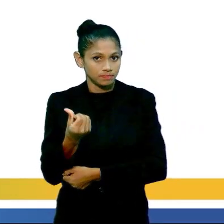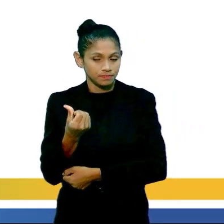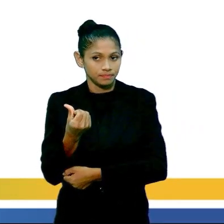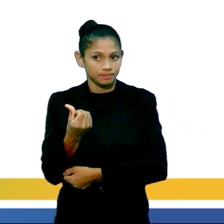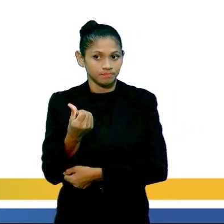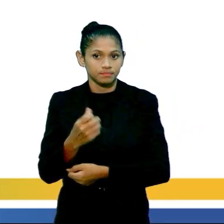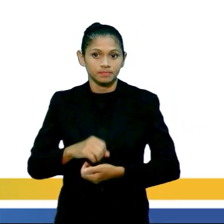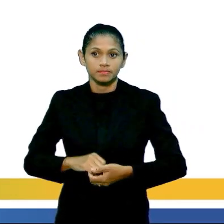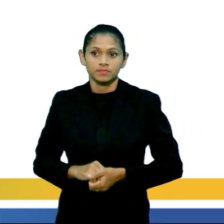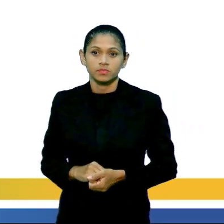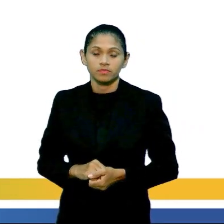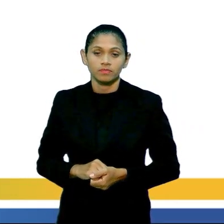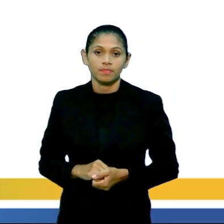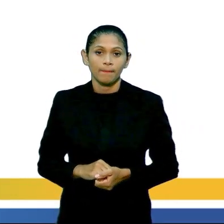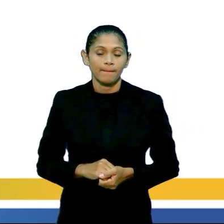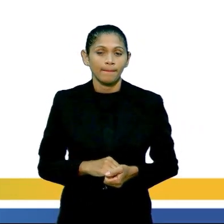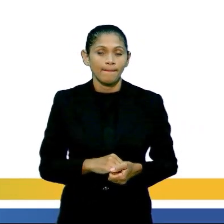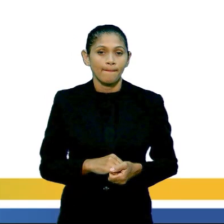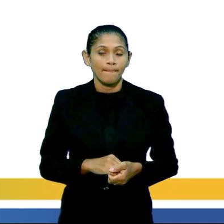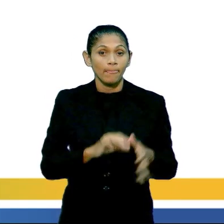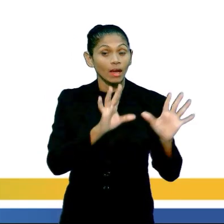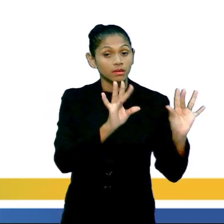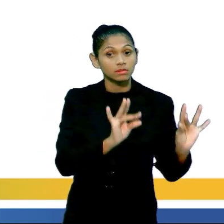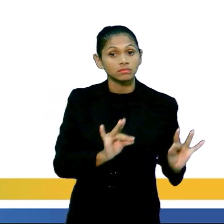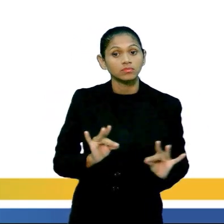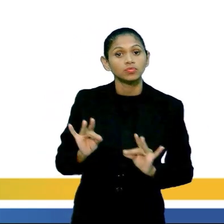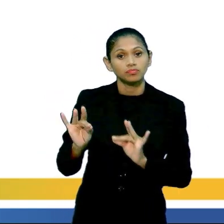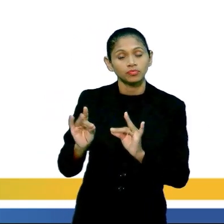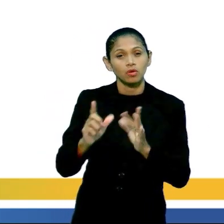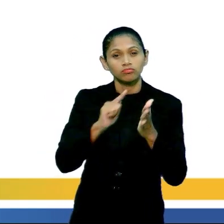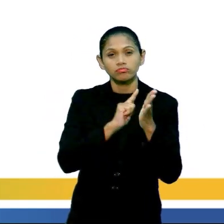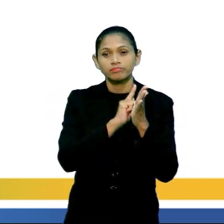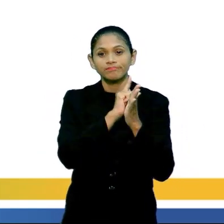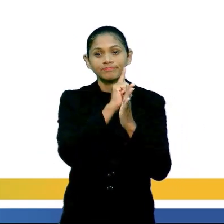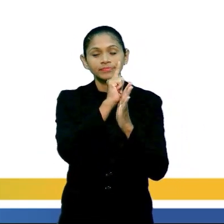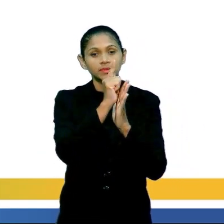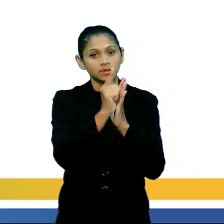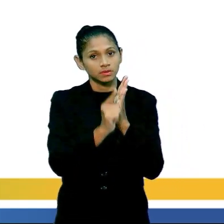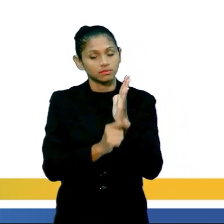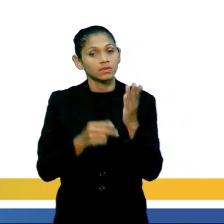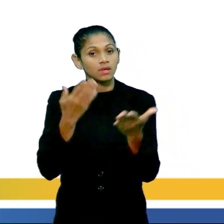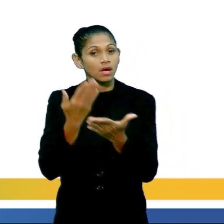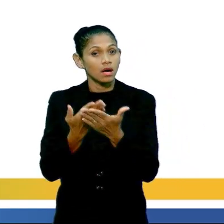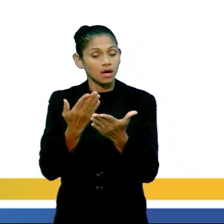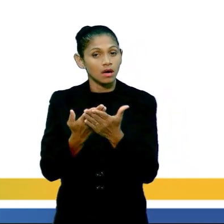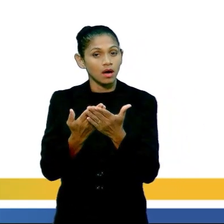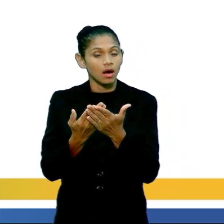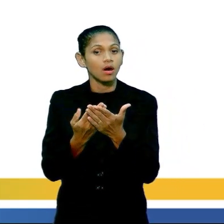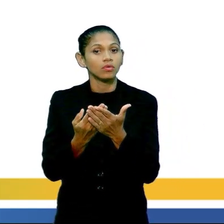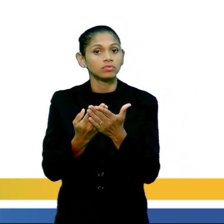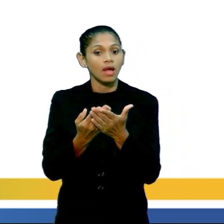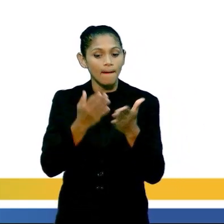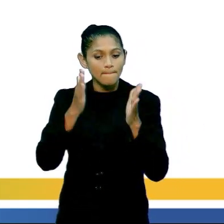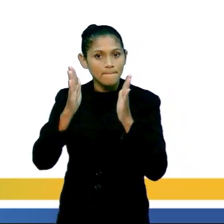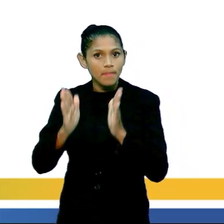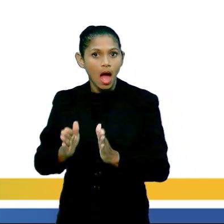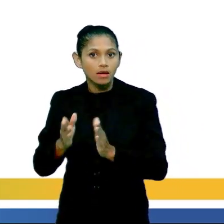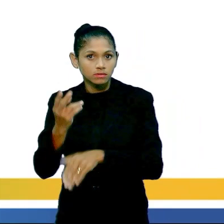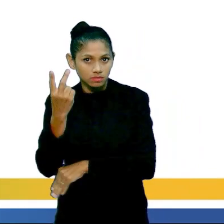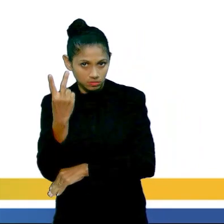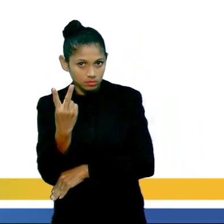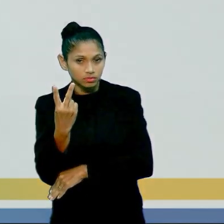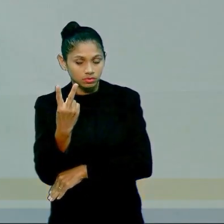Onde, né, nós estamos trazendo aí um gênero, né, que essa nossa aula aí, galera, é a parte 2, tá? Da aula